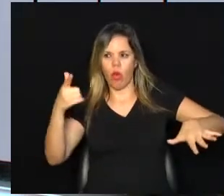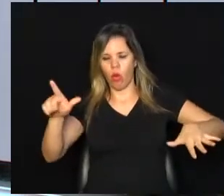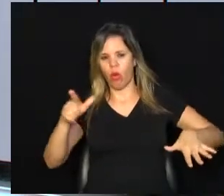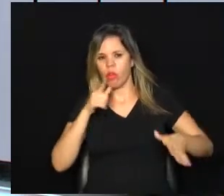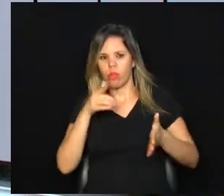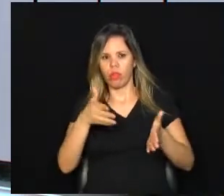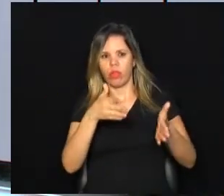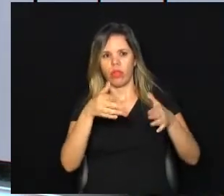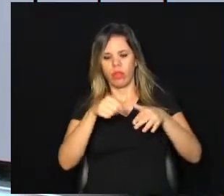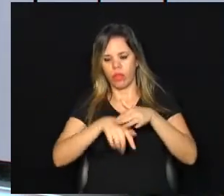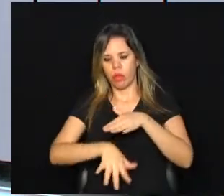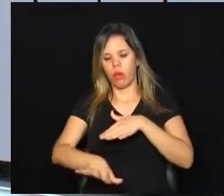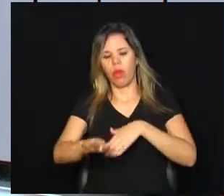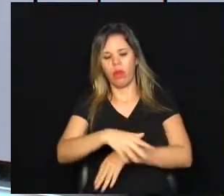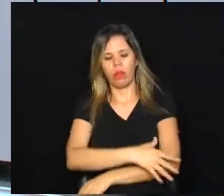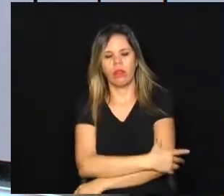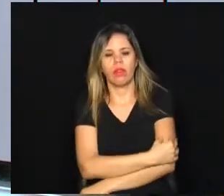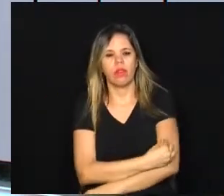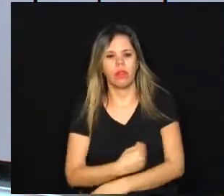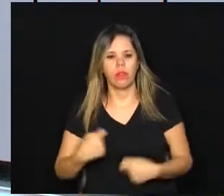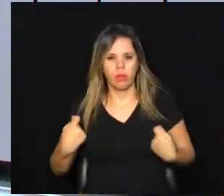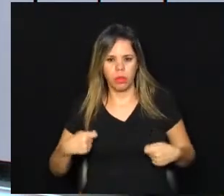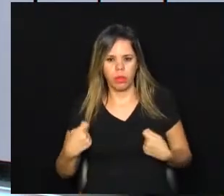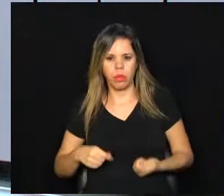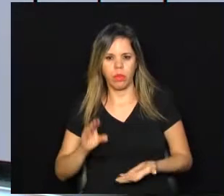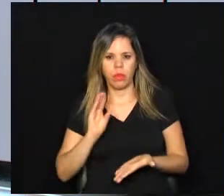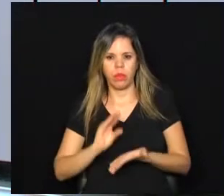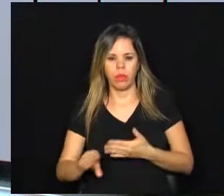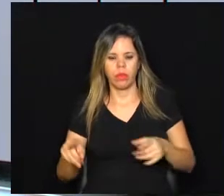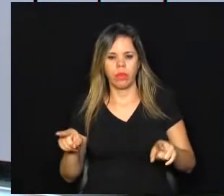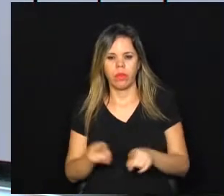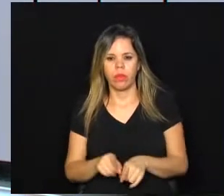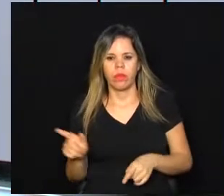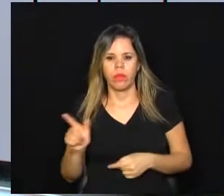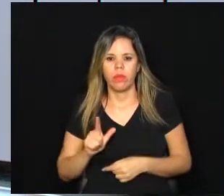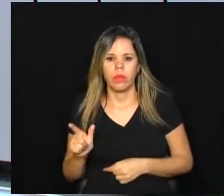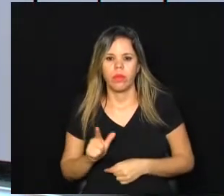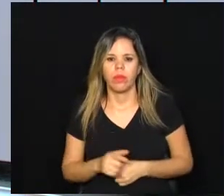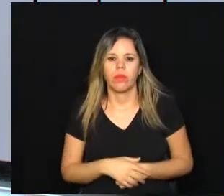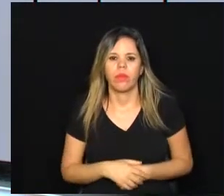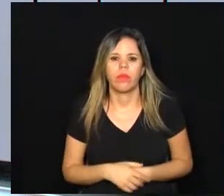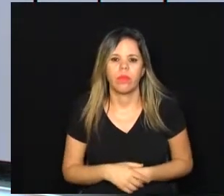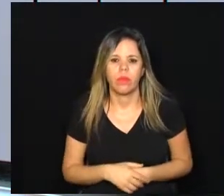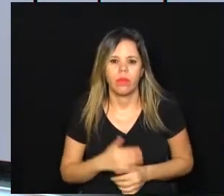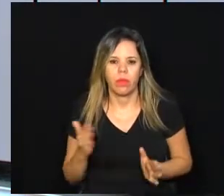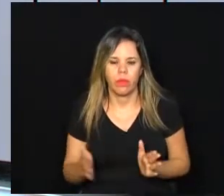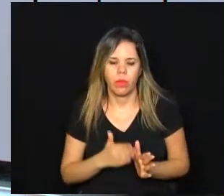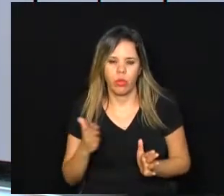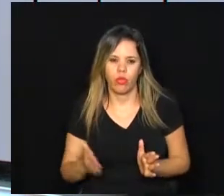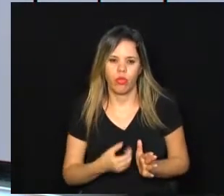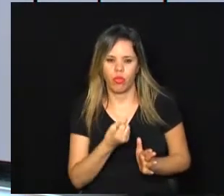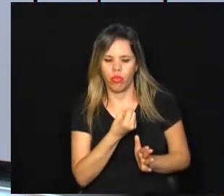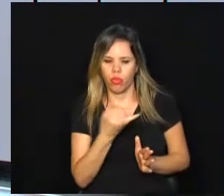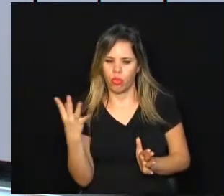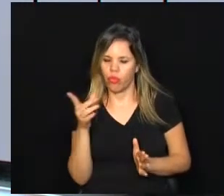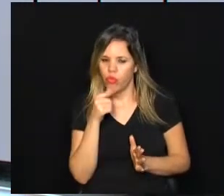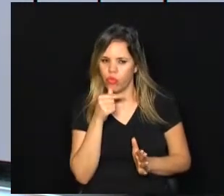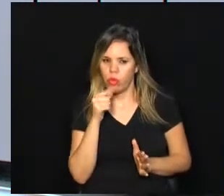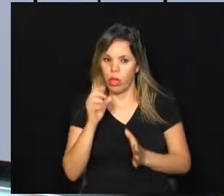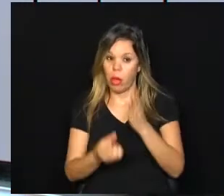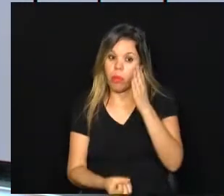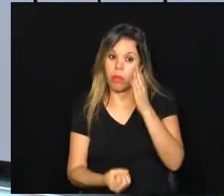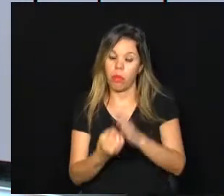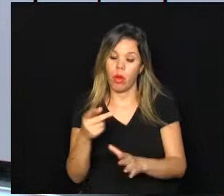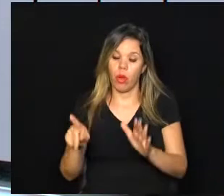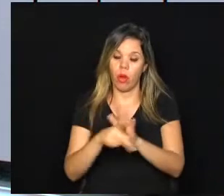vai para baixo. Então a gente precisa investir também, obviamente, na produção de água, que a natureza é que faz.